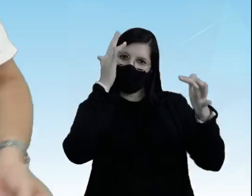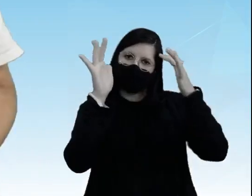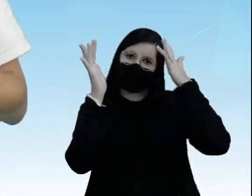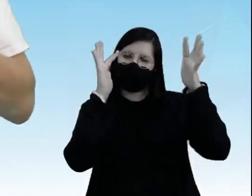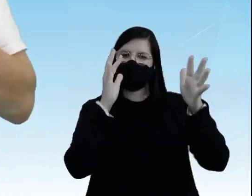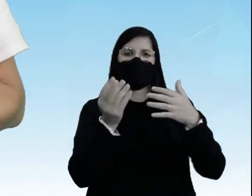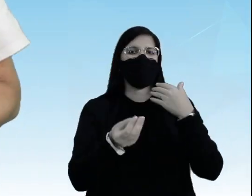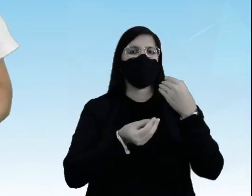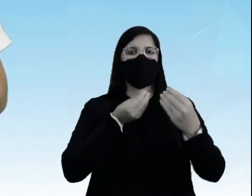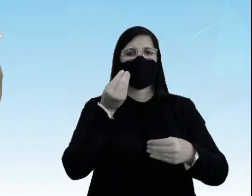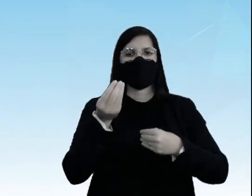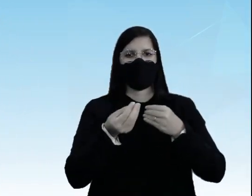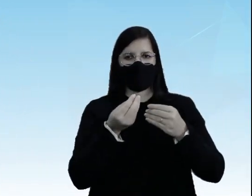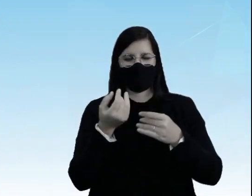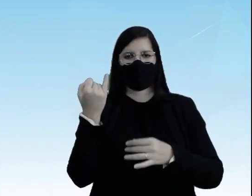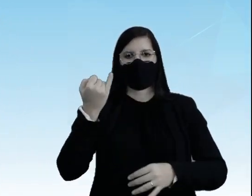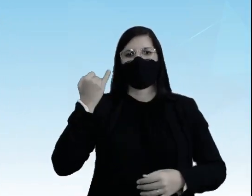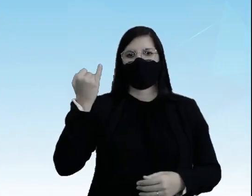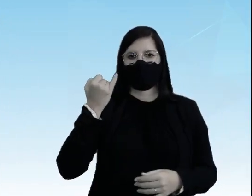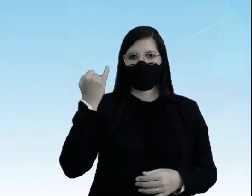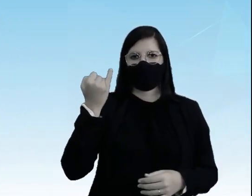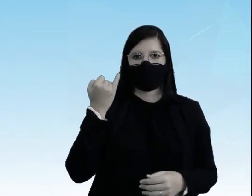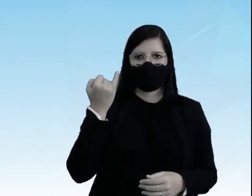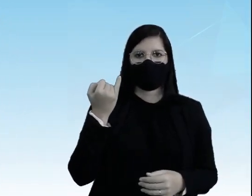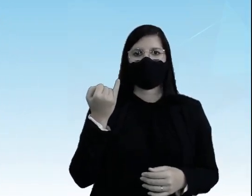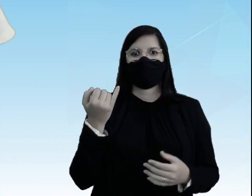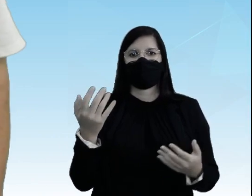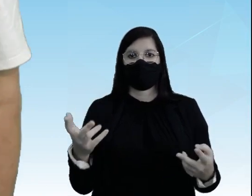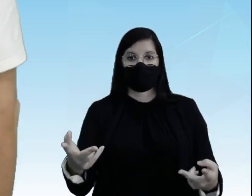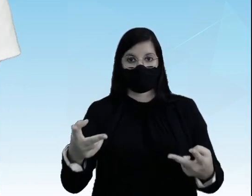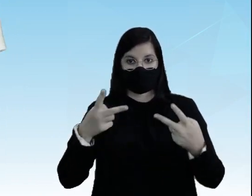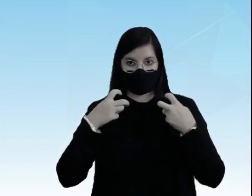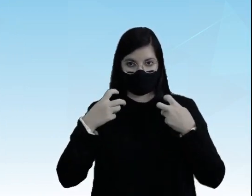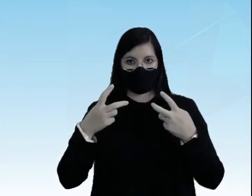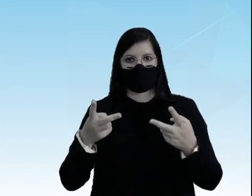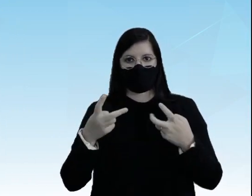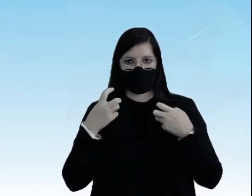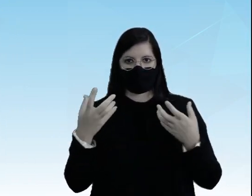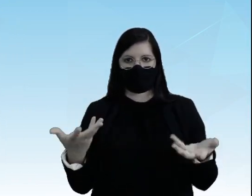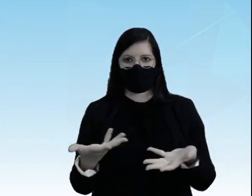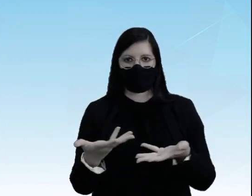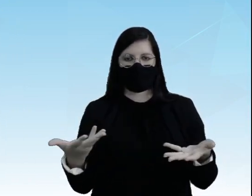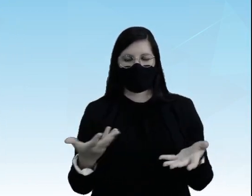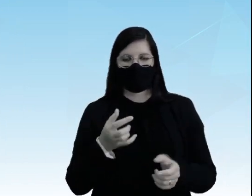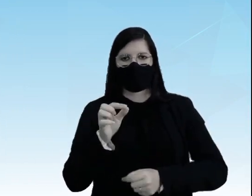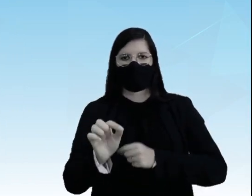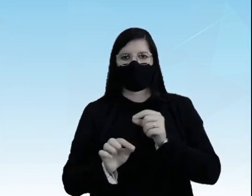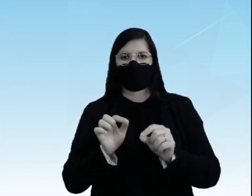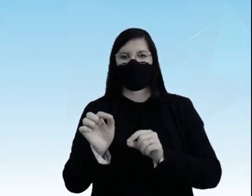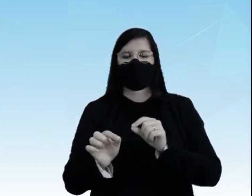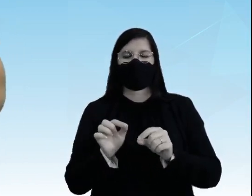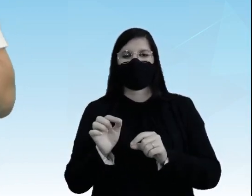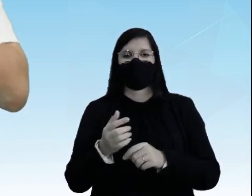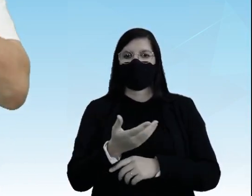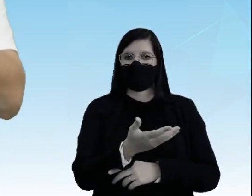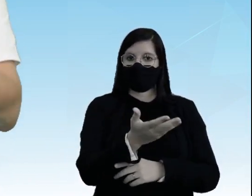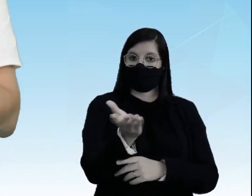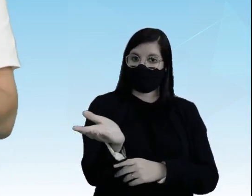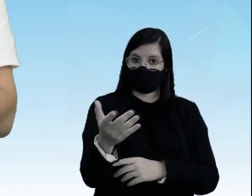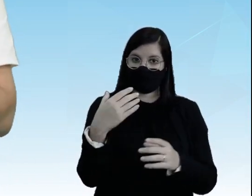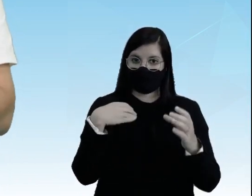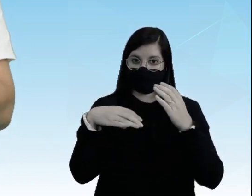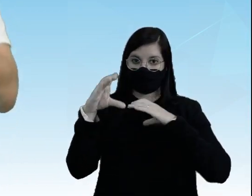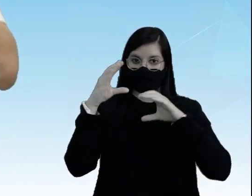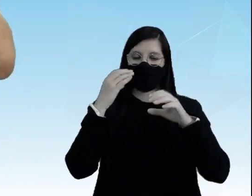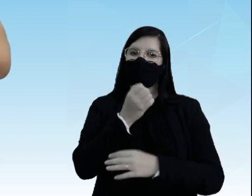age, tudo isso. Então é importante, olhando para mim agora, bem, é importante lembrar que para você se comunicar